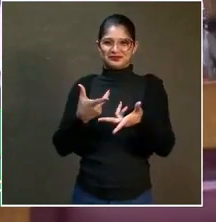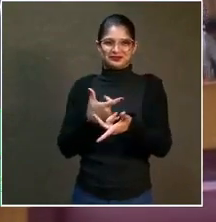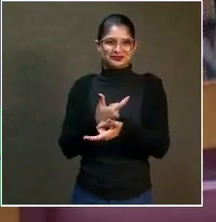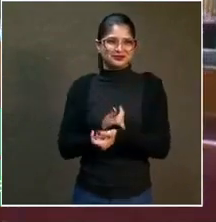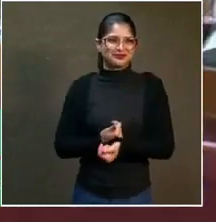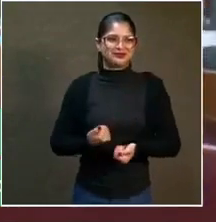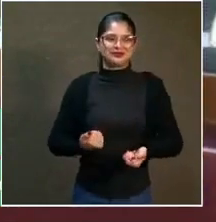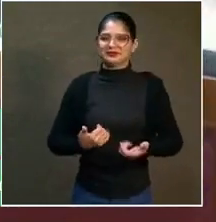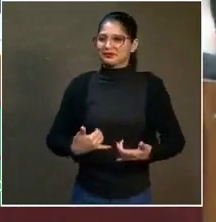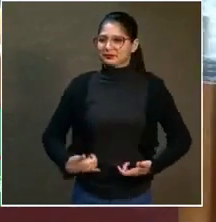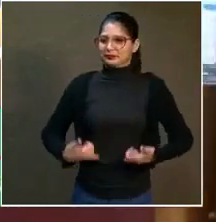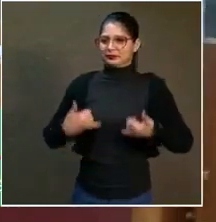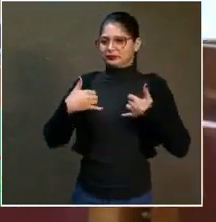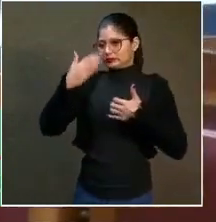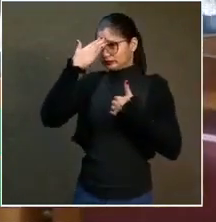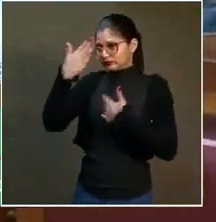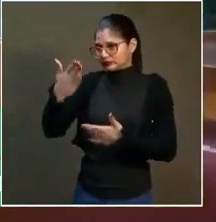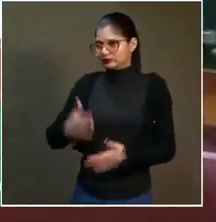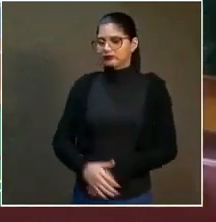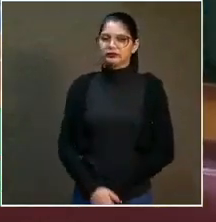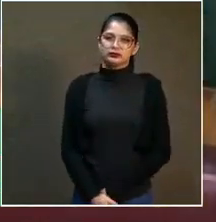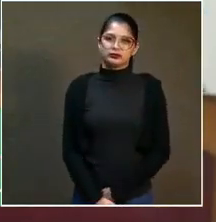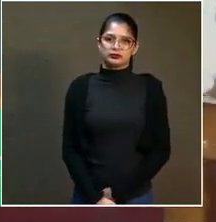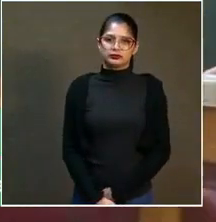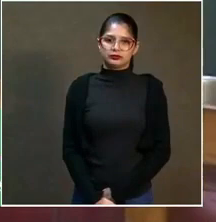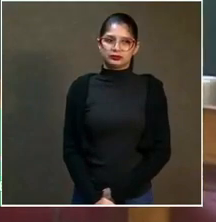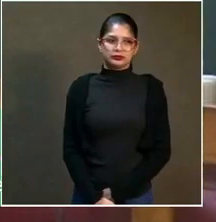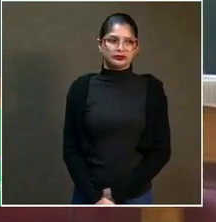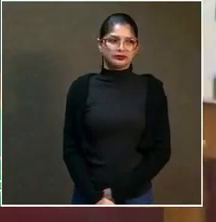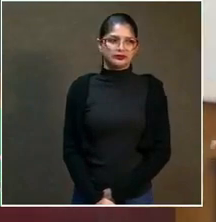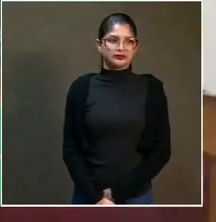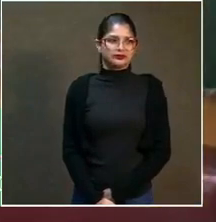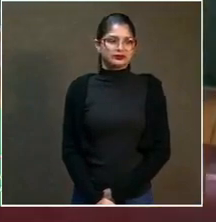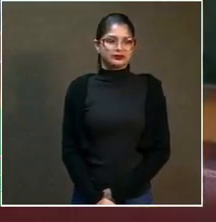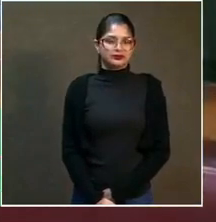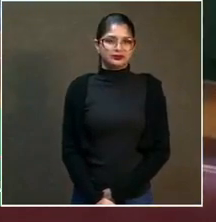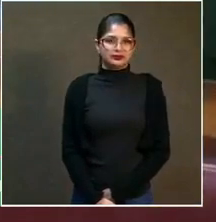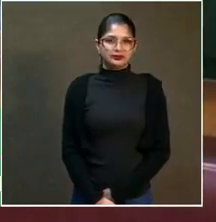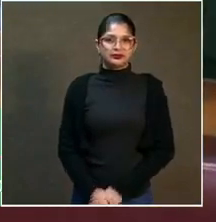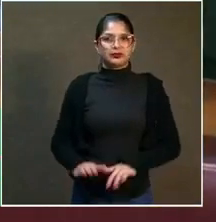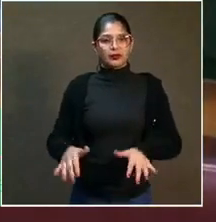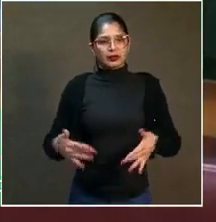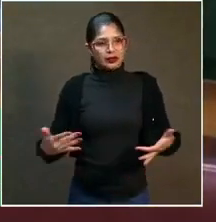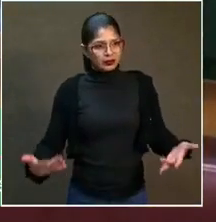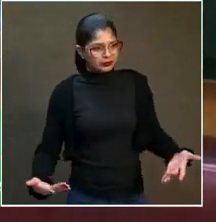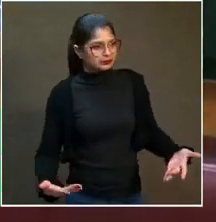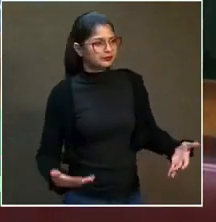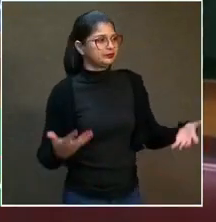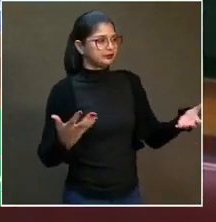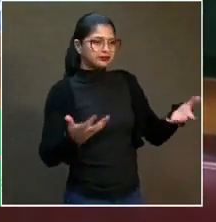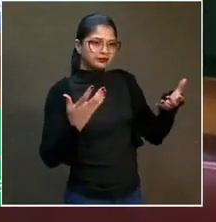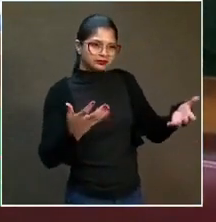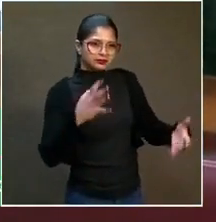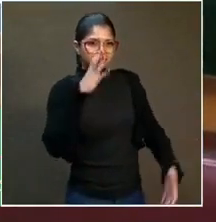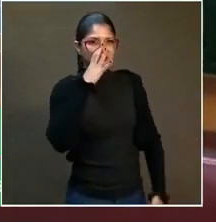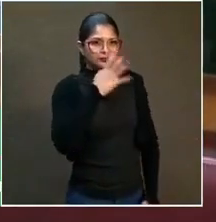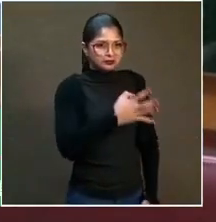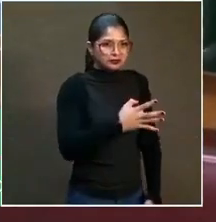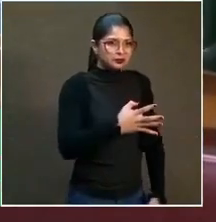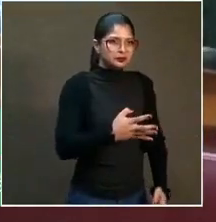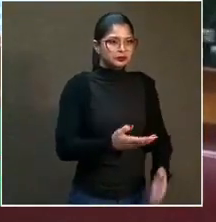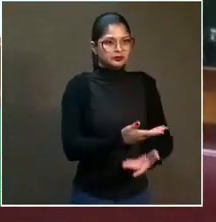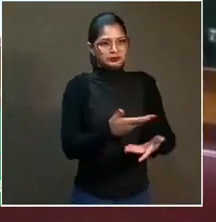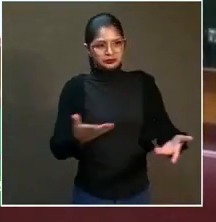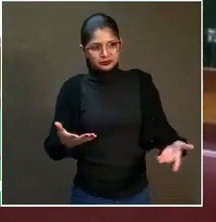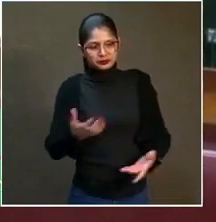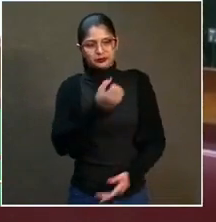sinceras homenagens. Muito obrigado, doutor. Estendo, do mesmo modo, a acusação, doutora Clisiomar, doutor Márcio André,